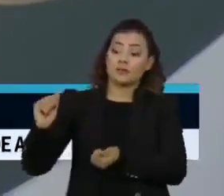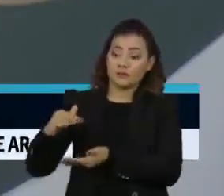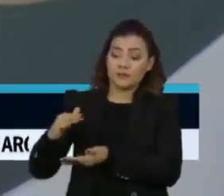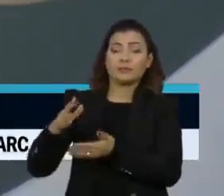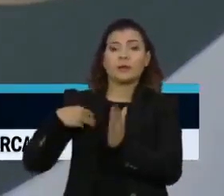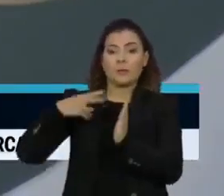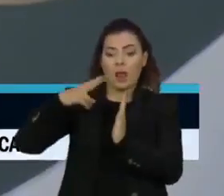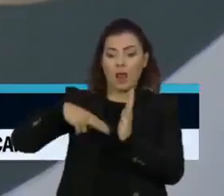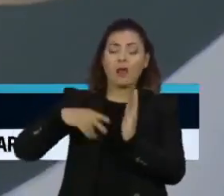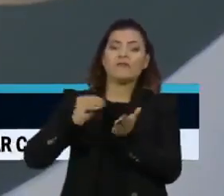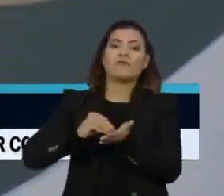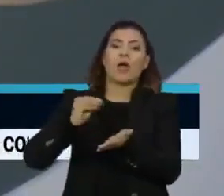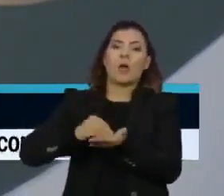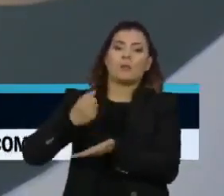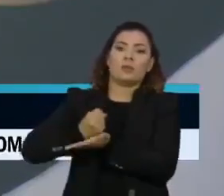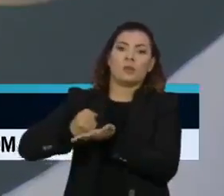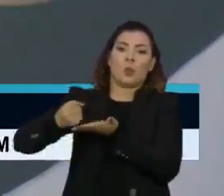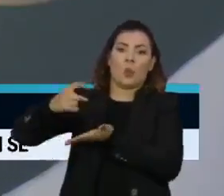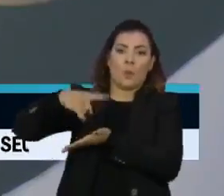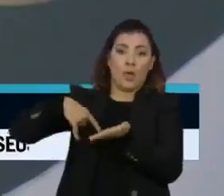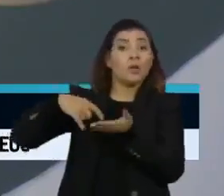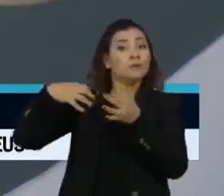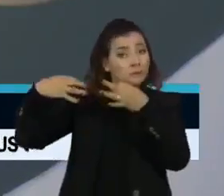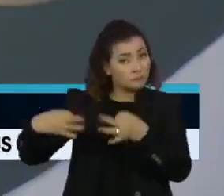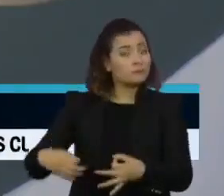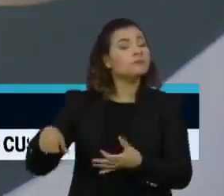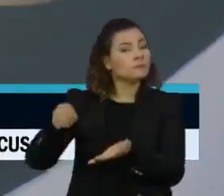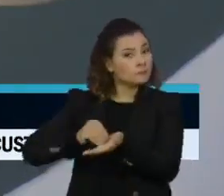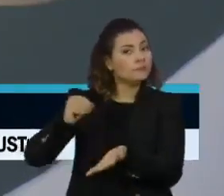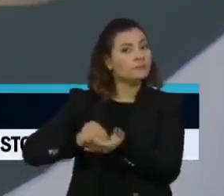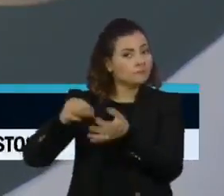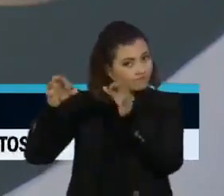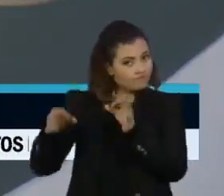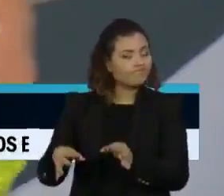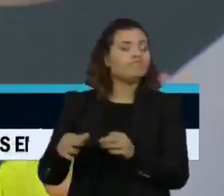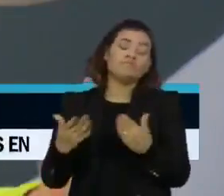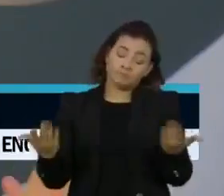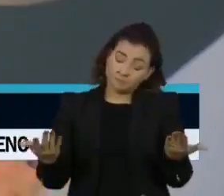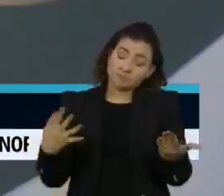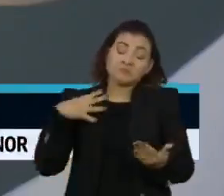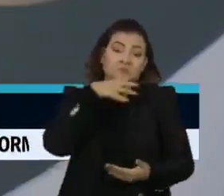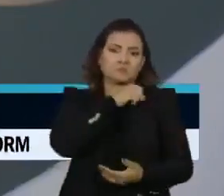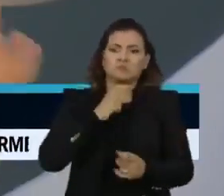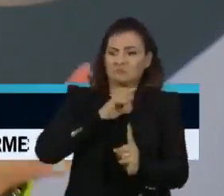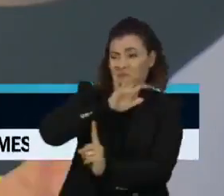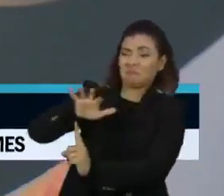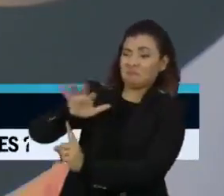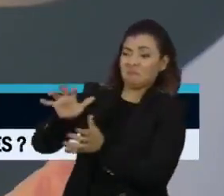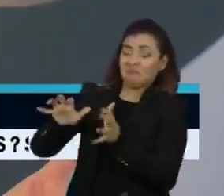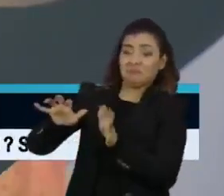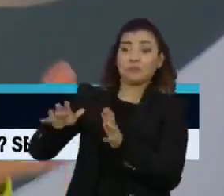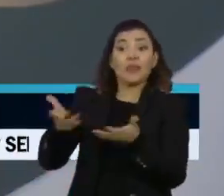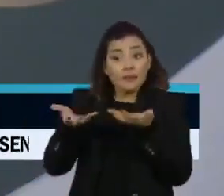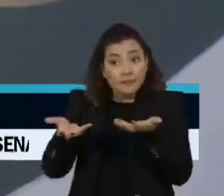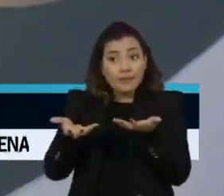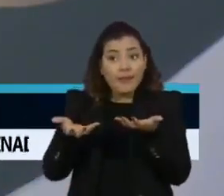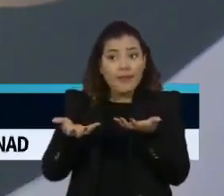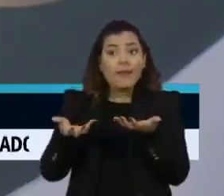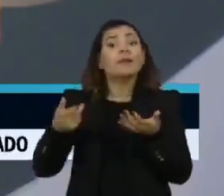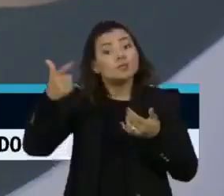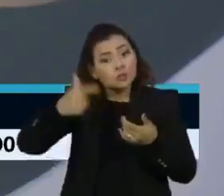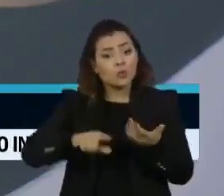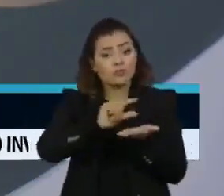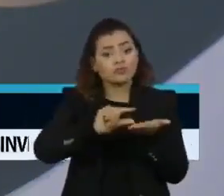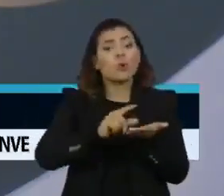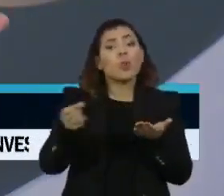Anvisa alega que falta documentação e eu confio no que eles estão falando então gostem toda essa pressão nós queremos sim é